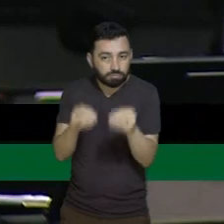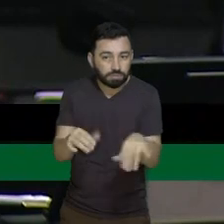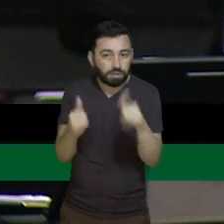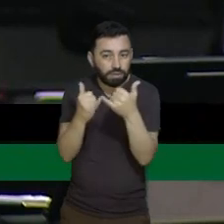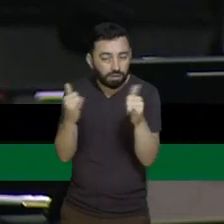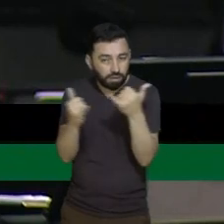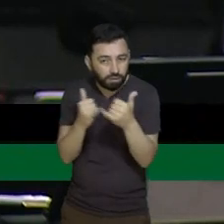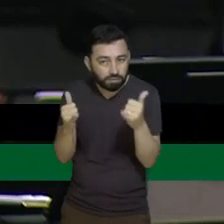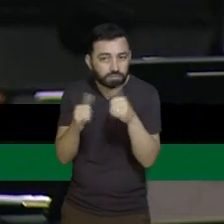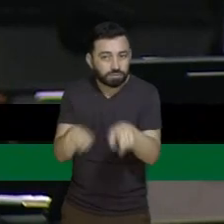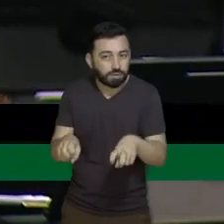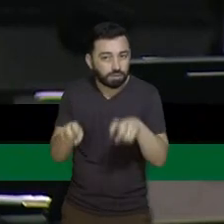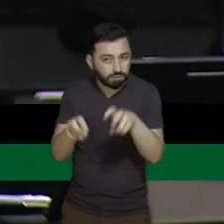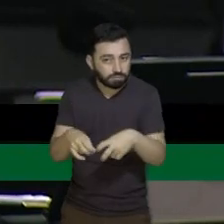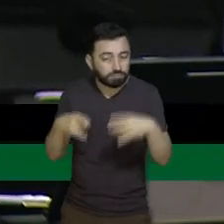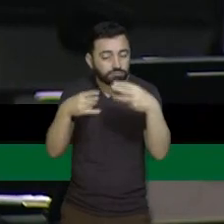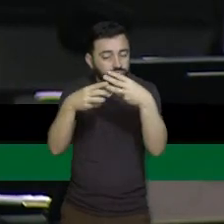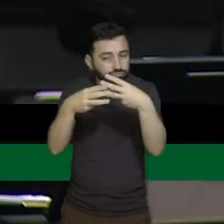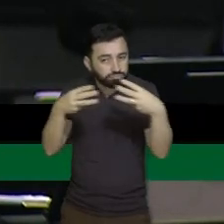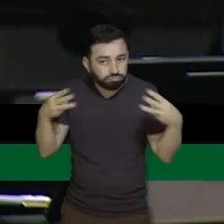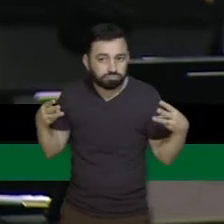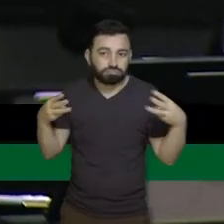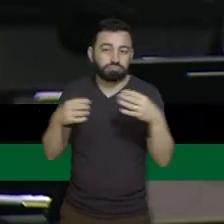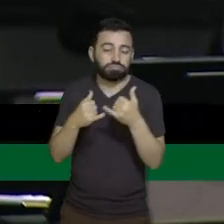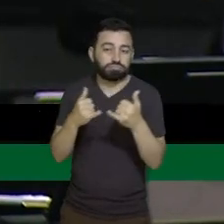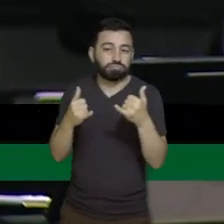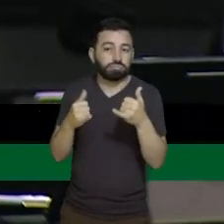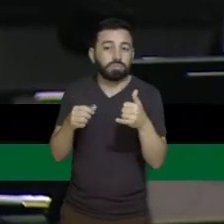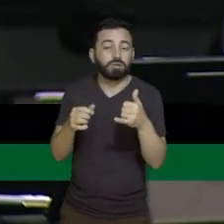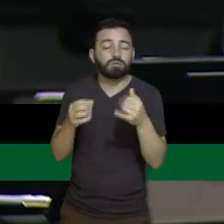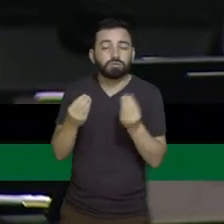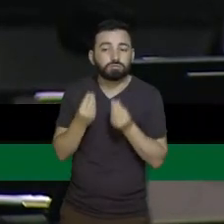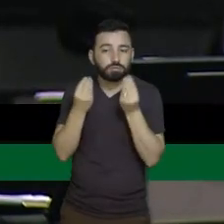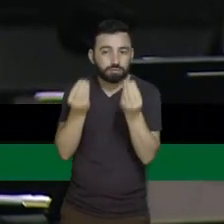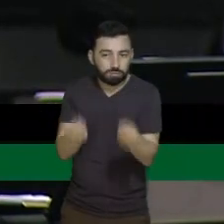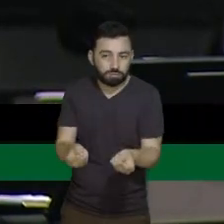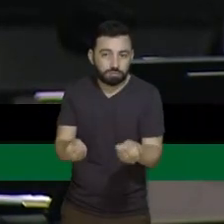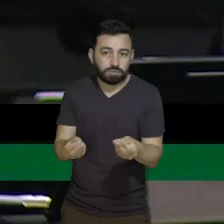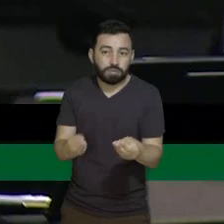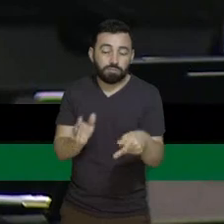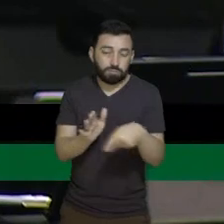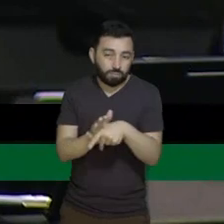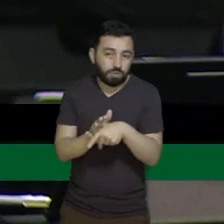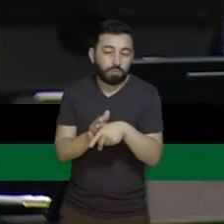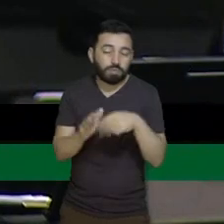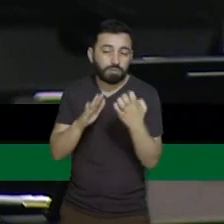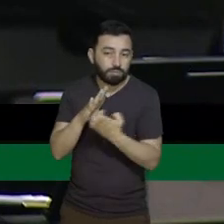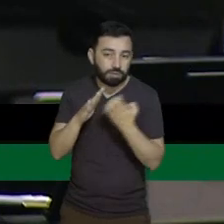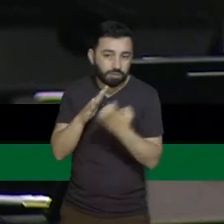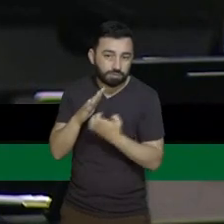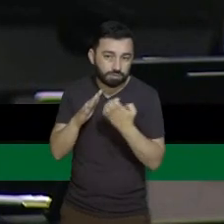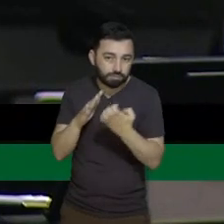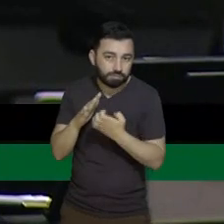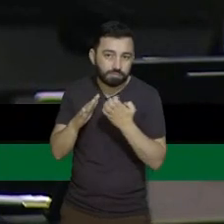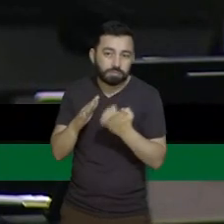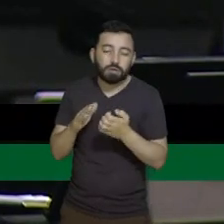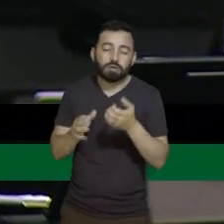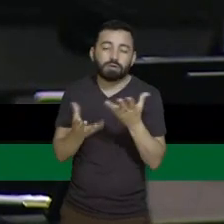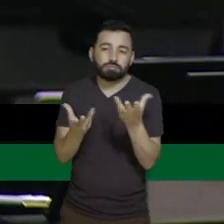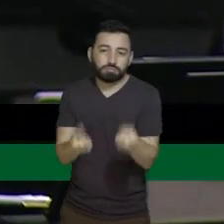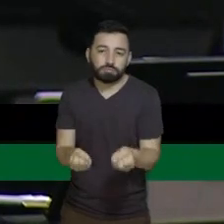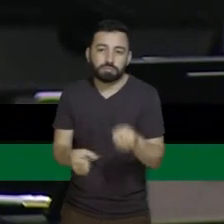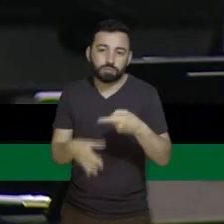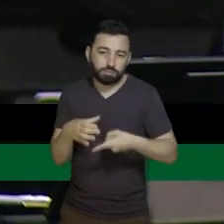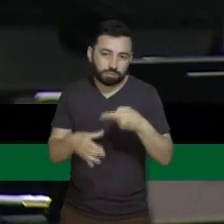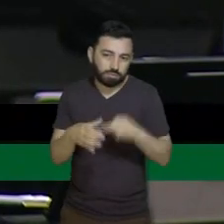rurais ao sistema trifásico de energia elétrica, quando oferecido pela concessionária de energia elétrica, com pareceres favoráveis das comissões